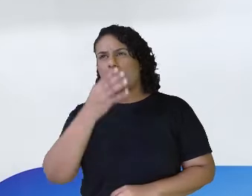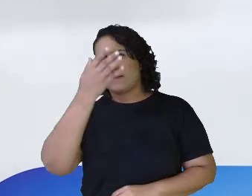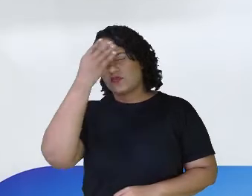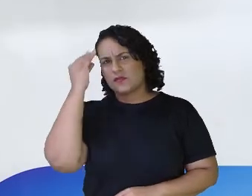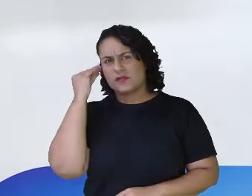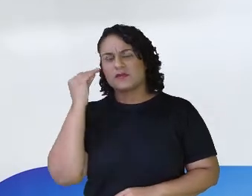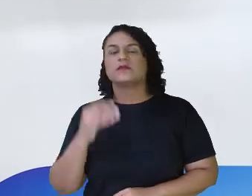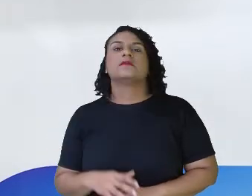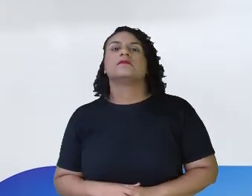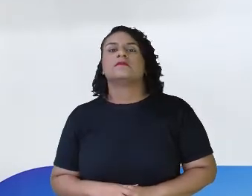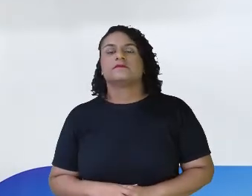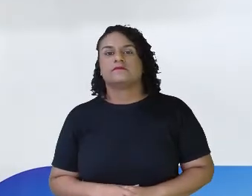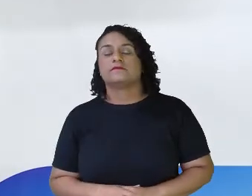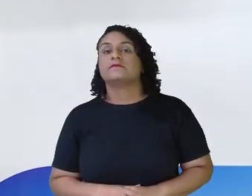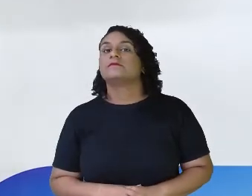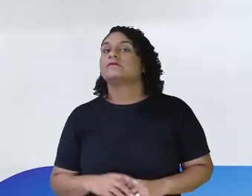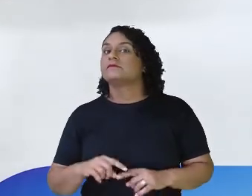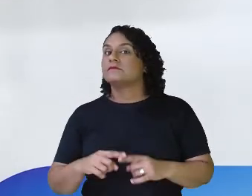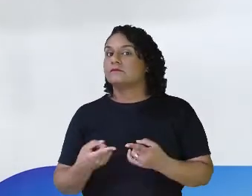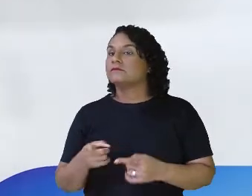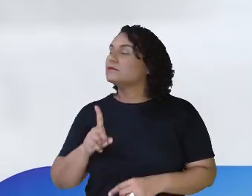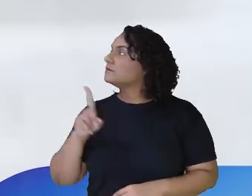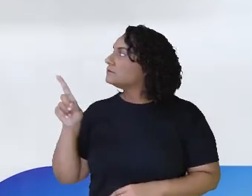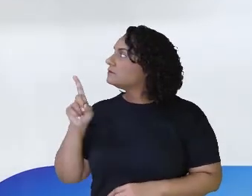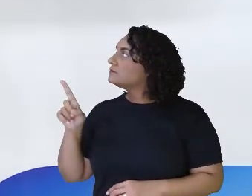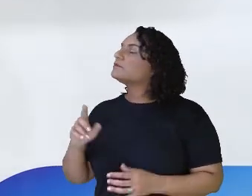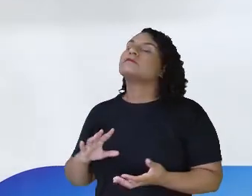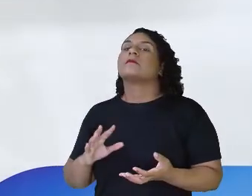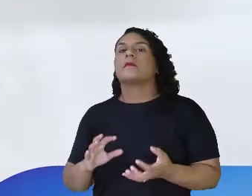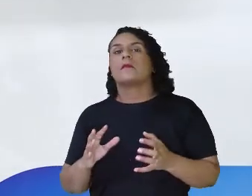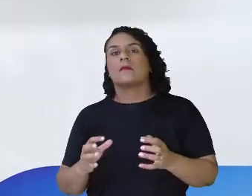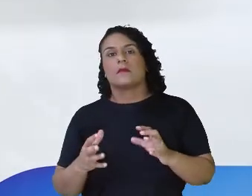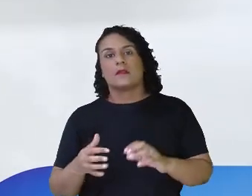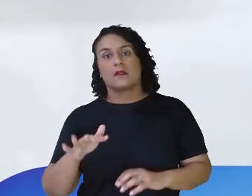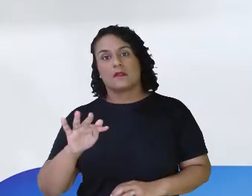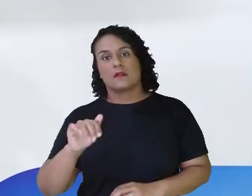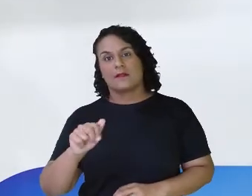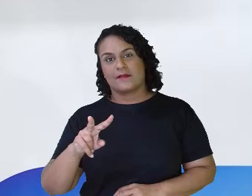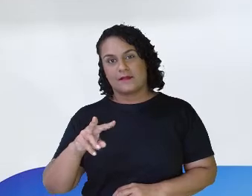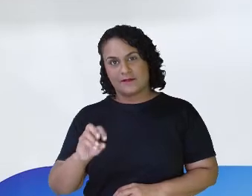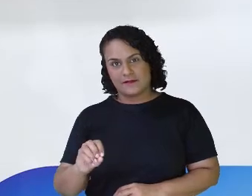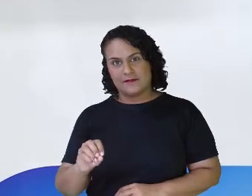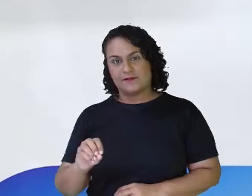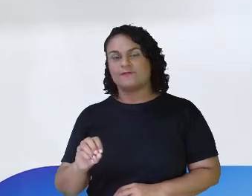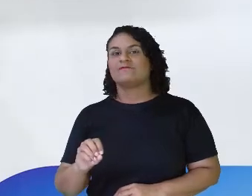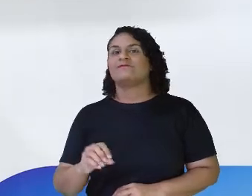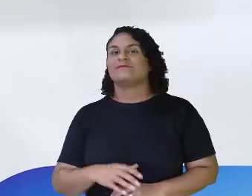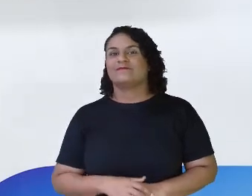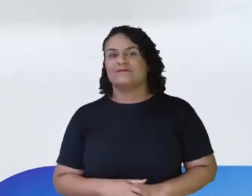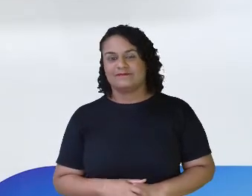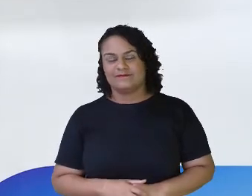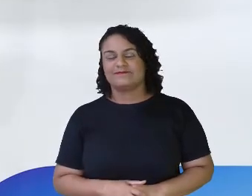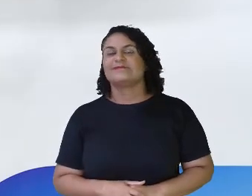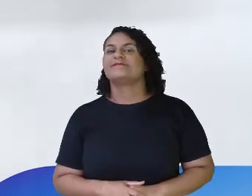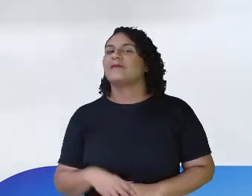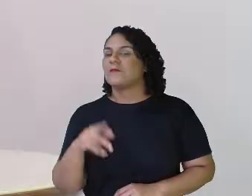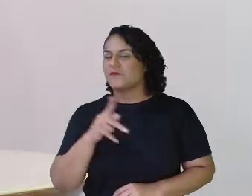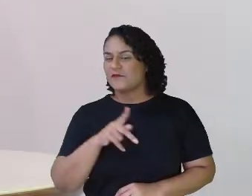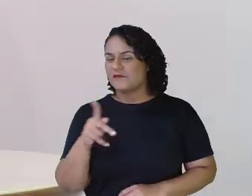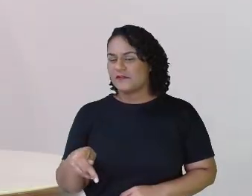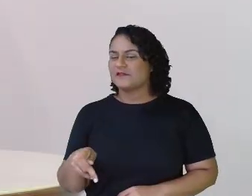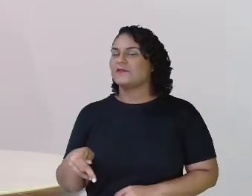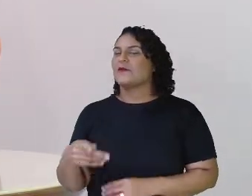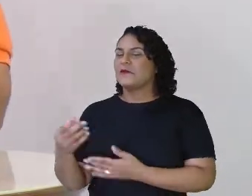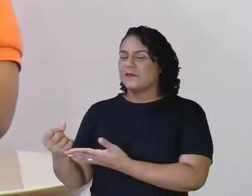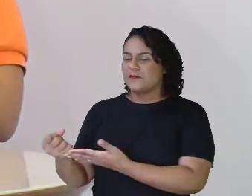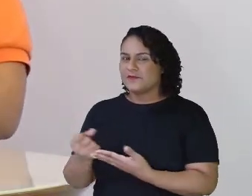agora. Mas, enfim, as casinhas que possuem o favo. A professora Abigail está